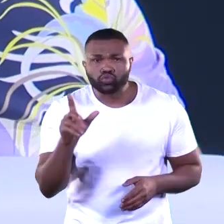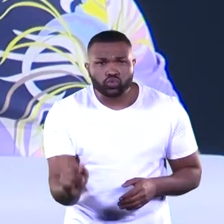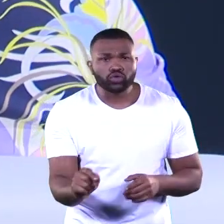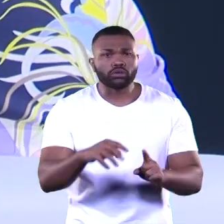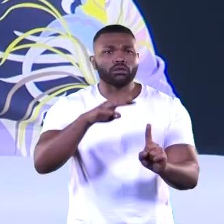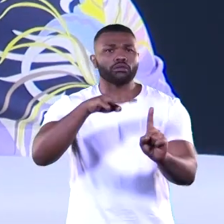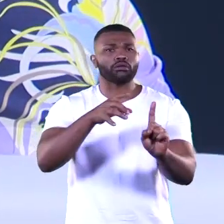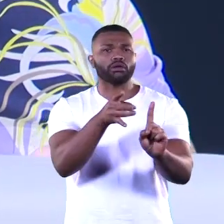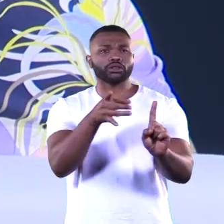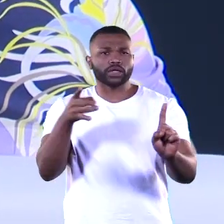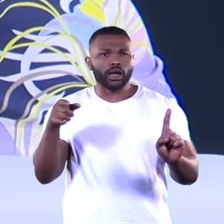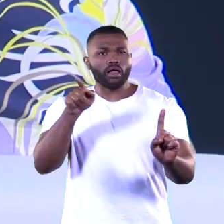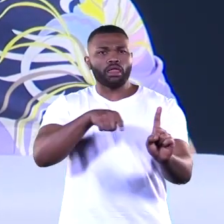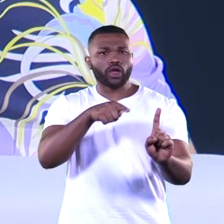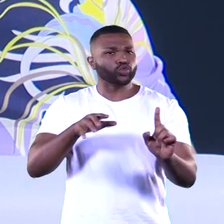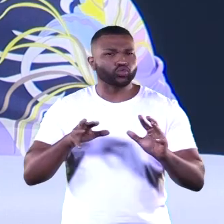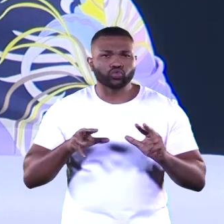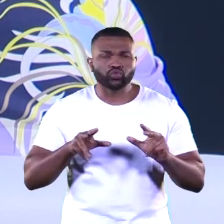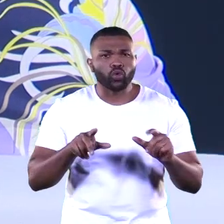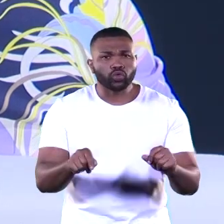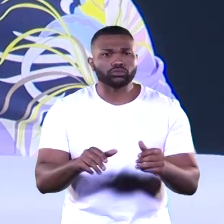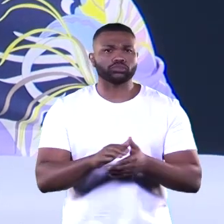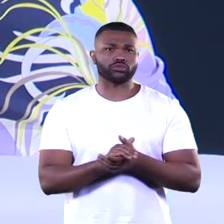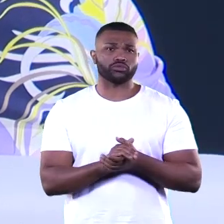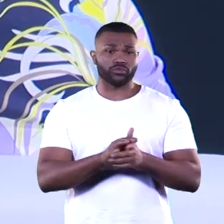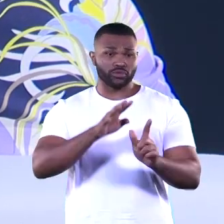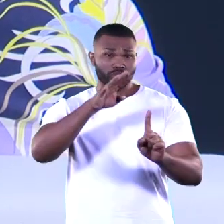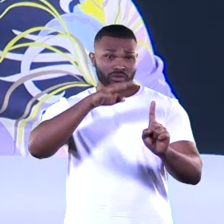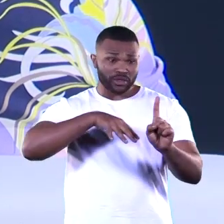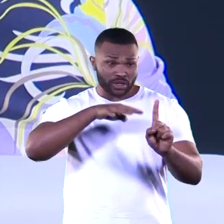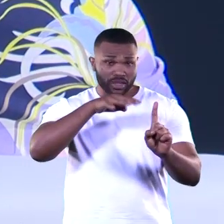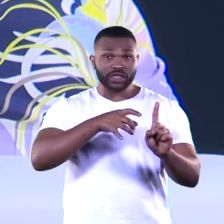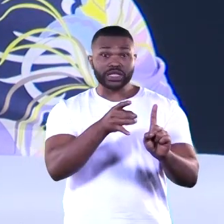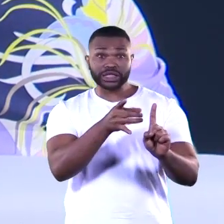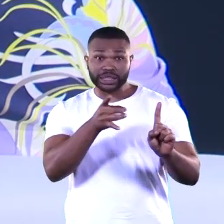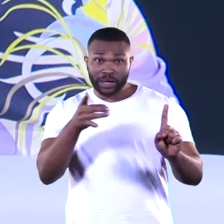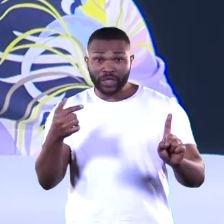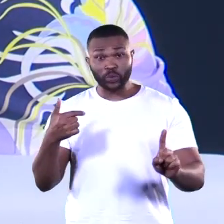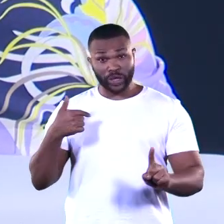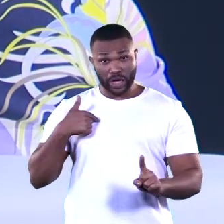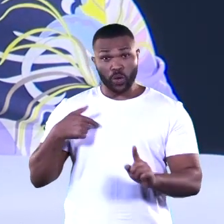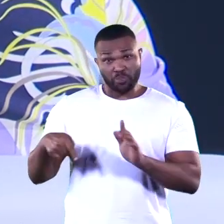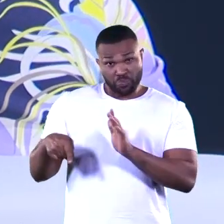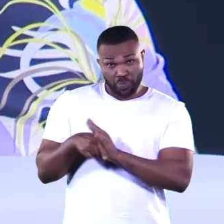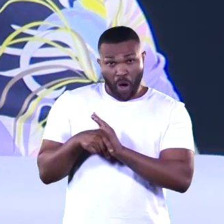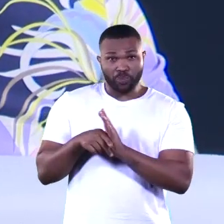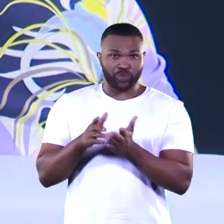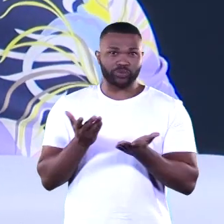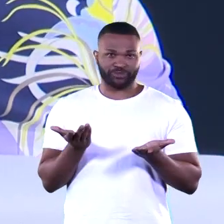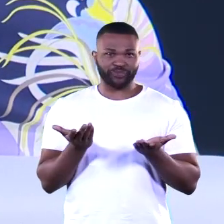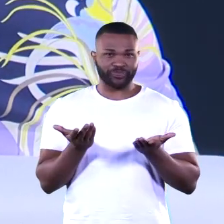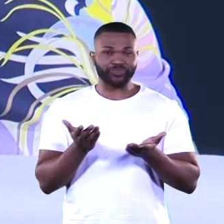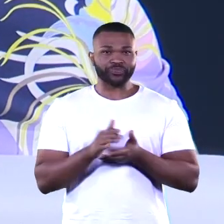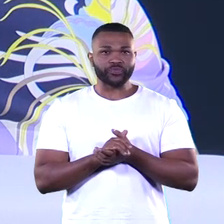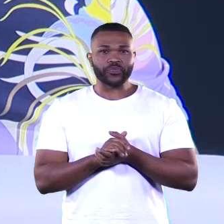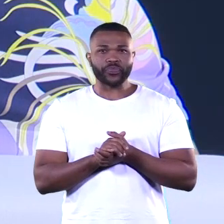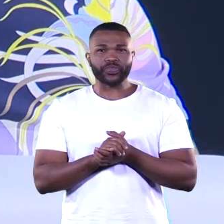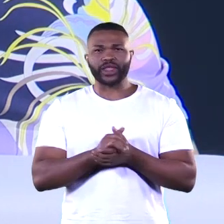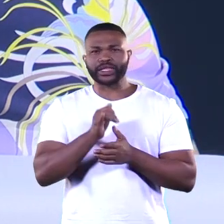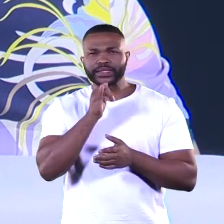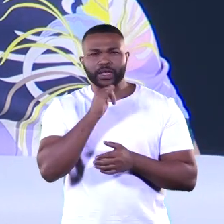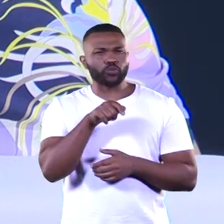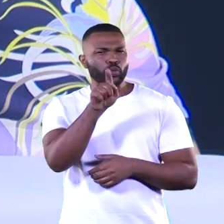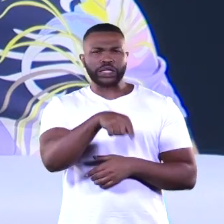mim, é basicamente não. É riscar do caderninho. Eu, como boa ariana, faço muito isso. Risco do caderninho, não quero